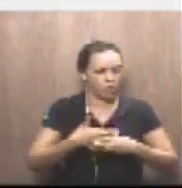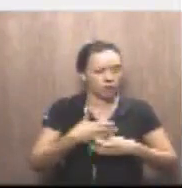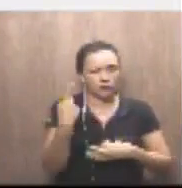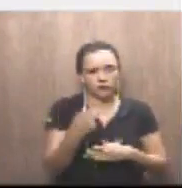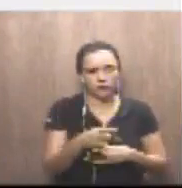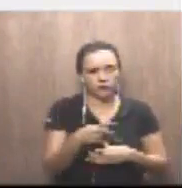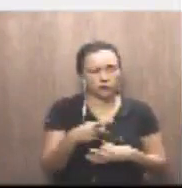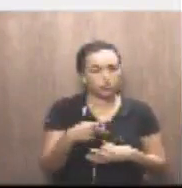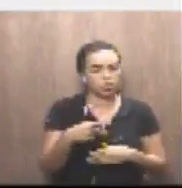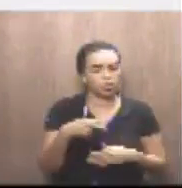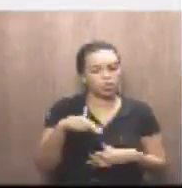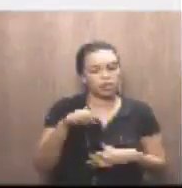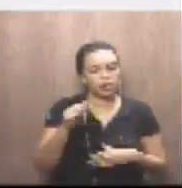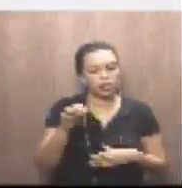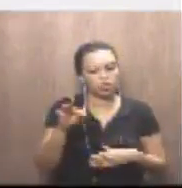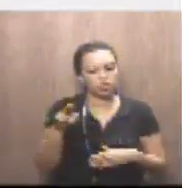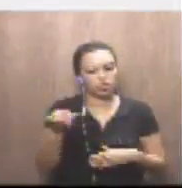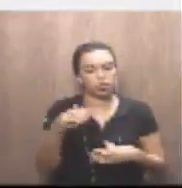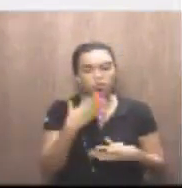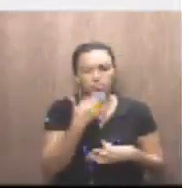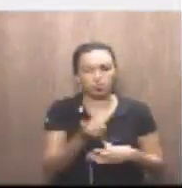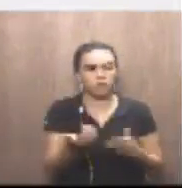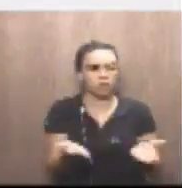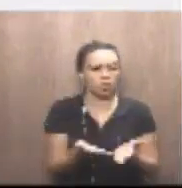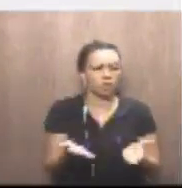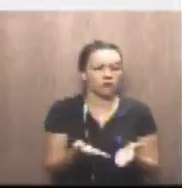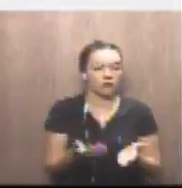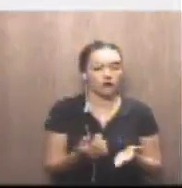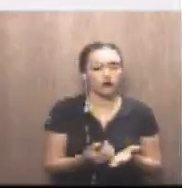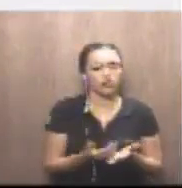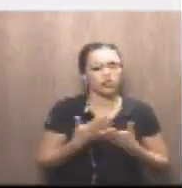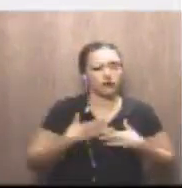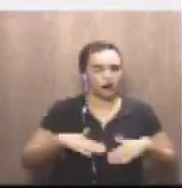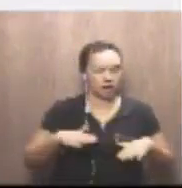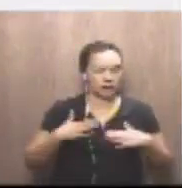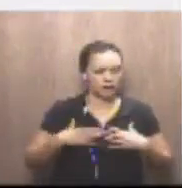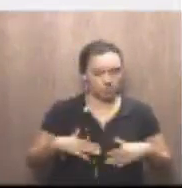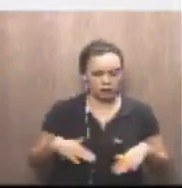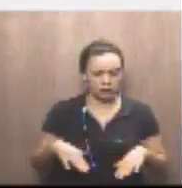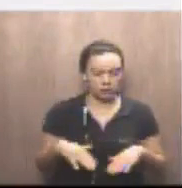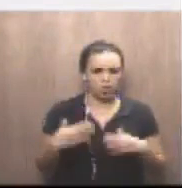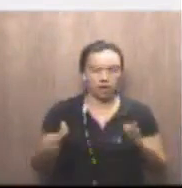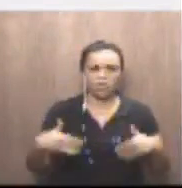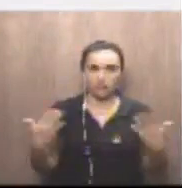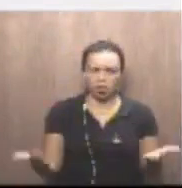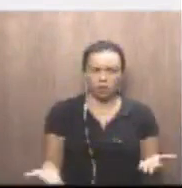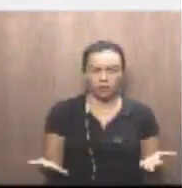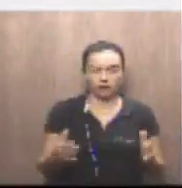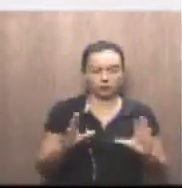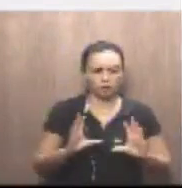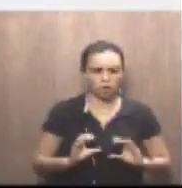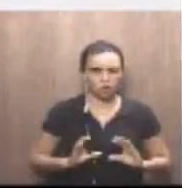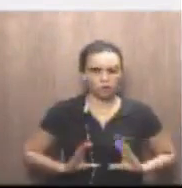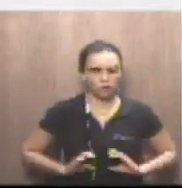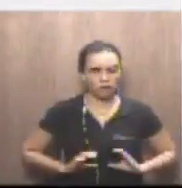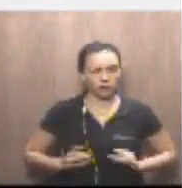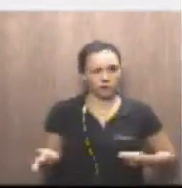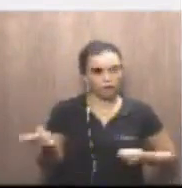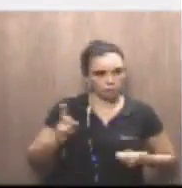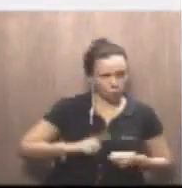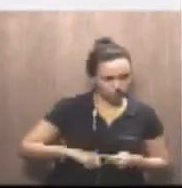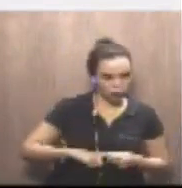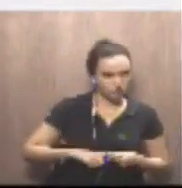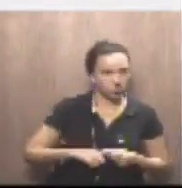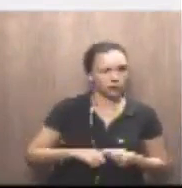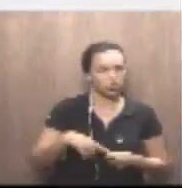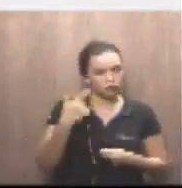sua natureza está pedindo neste momento um descanso. E quando essas contrações voltarem, você